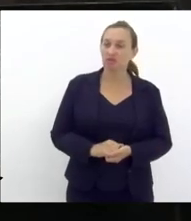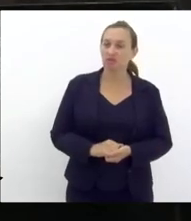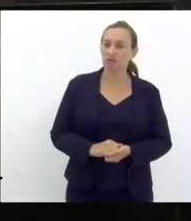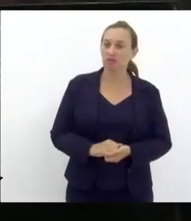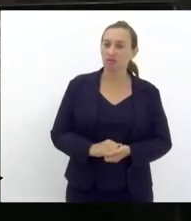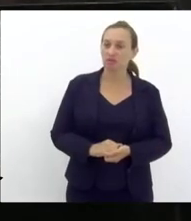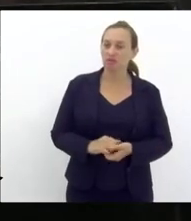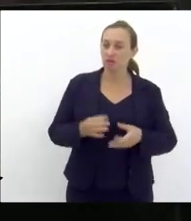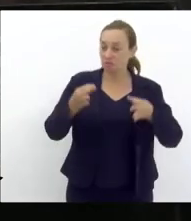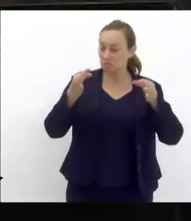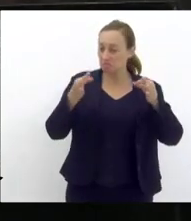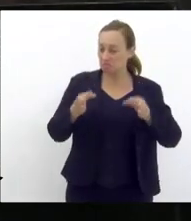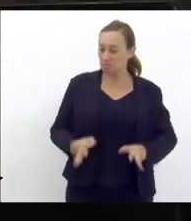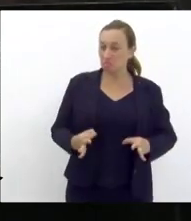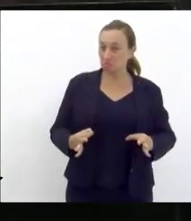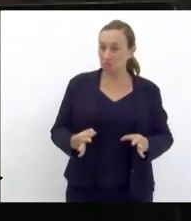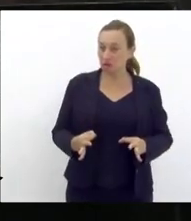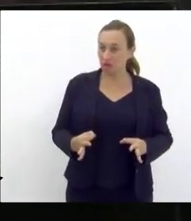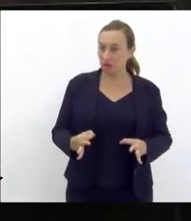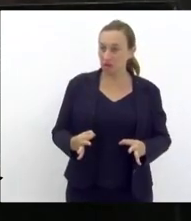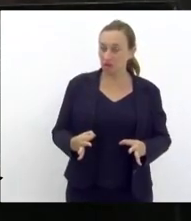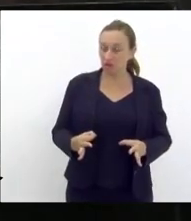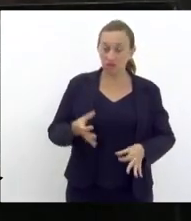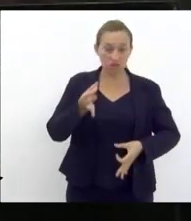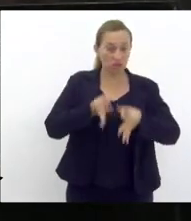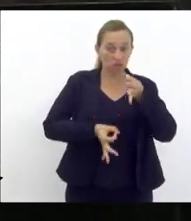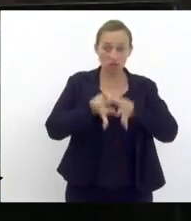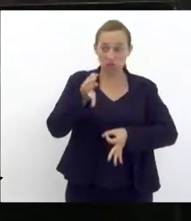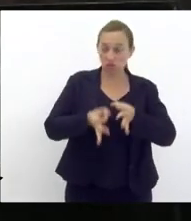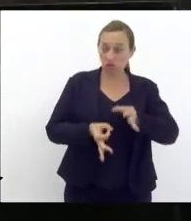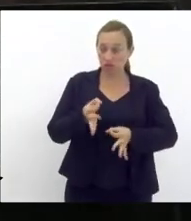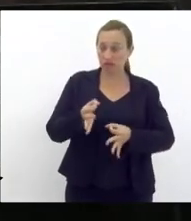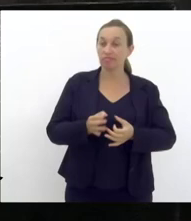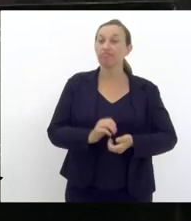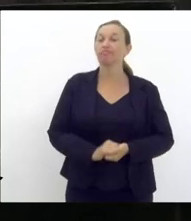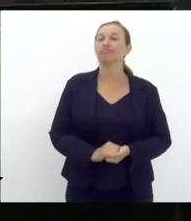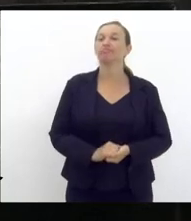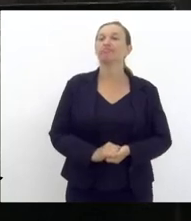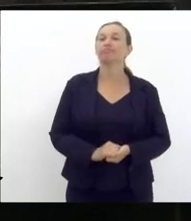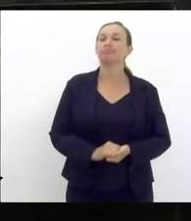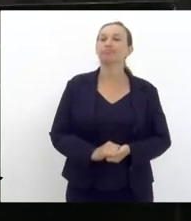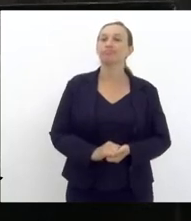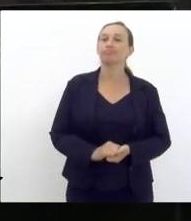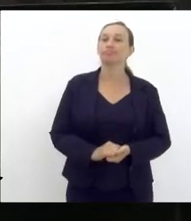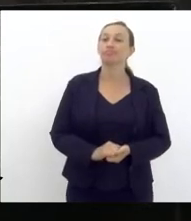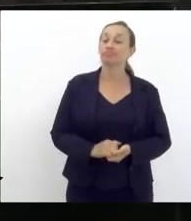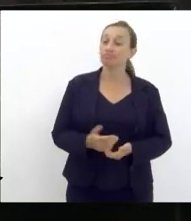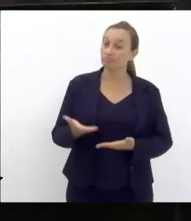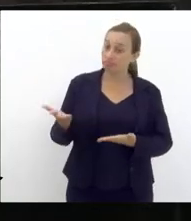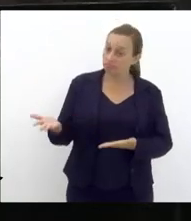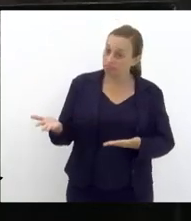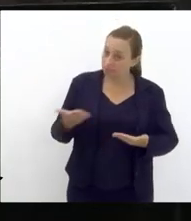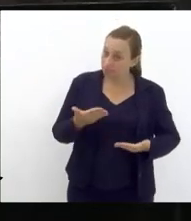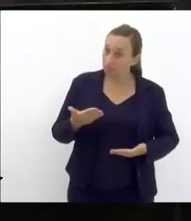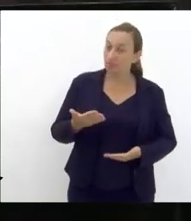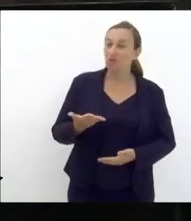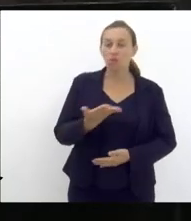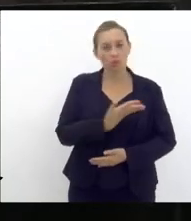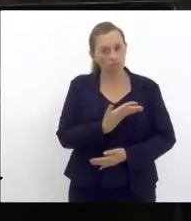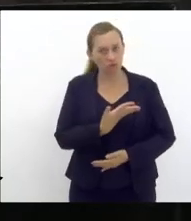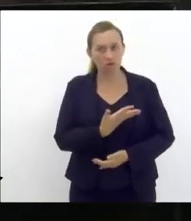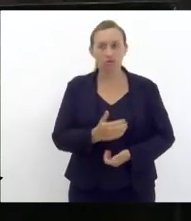fossem paladinos das treva justiça para que fazê-la chamei um colega